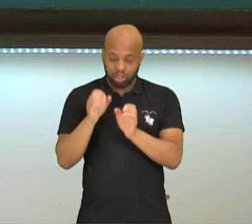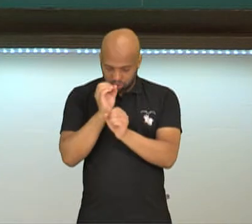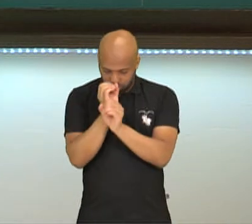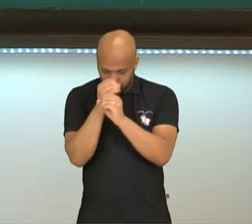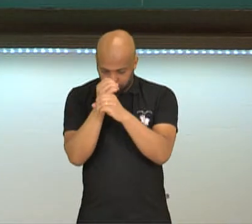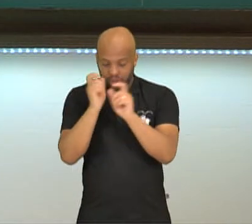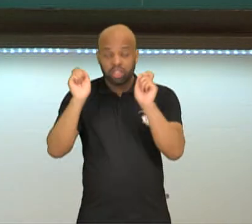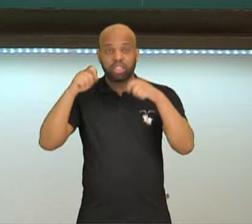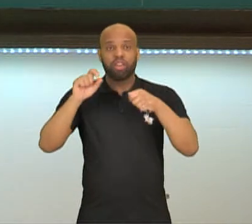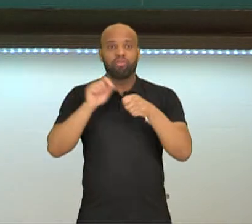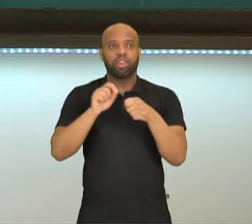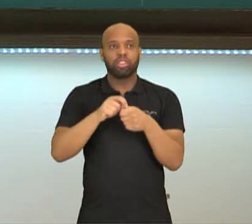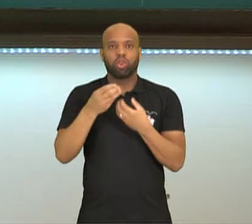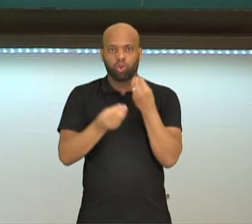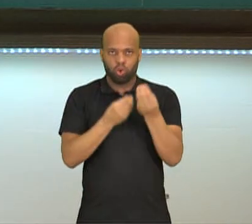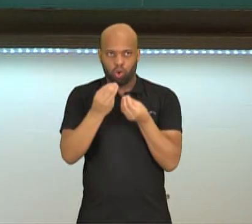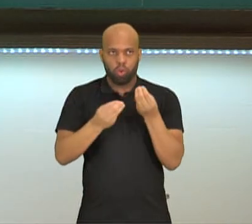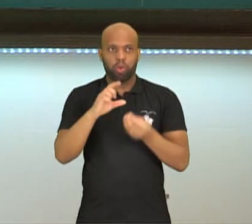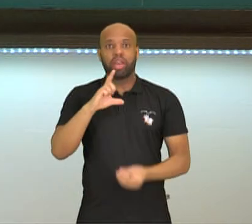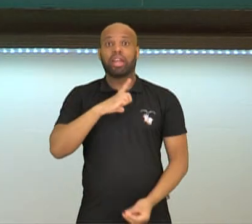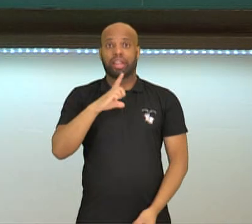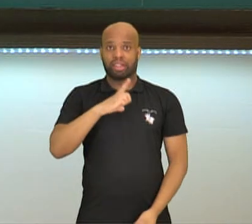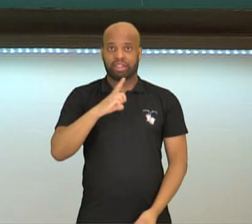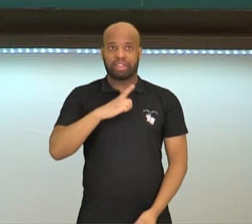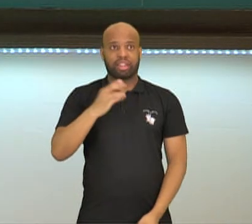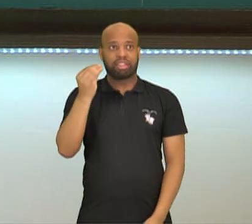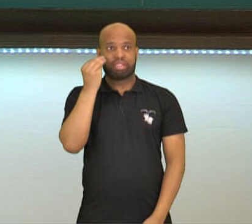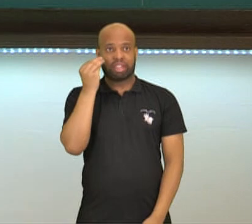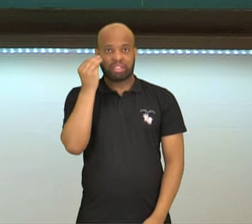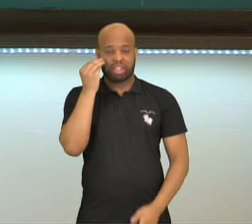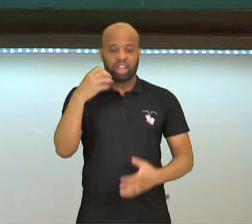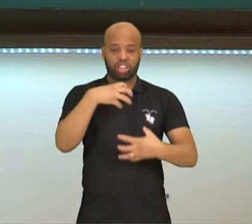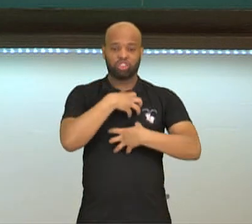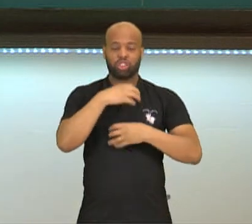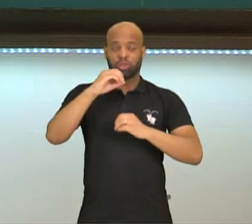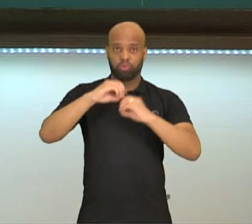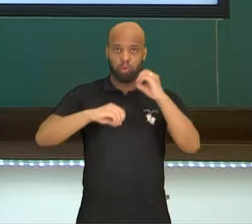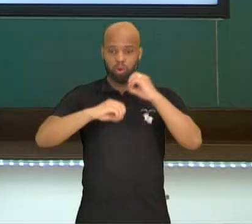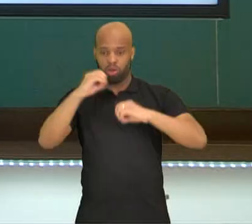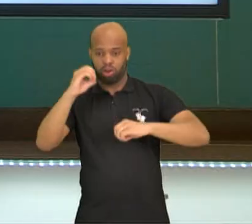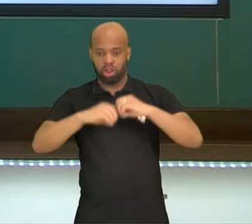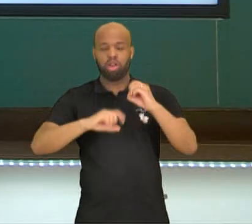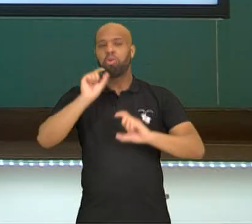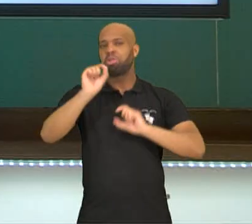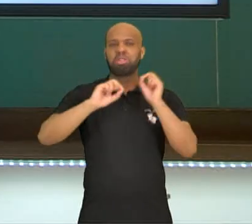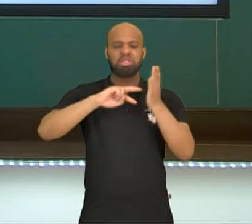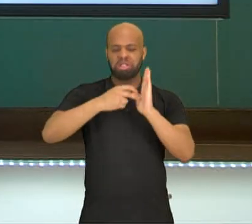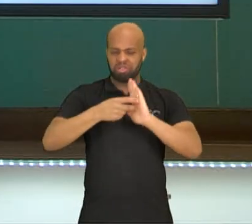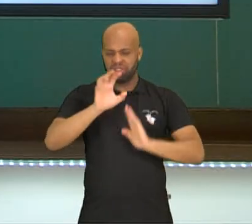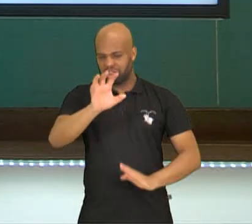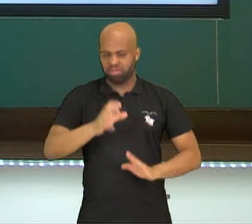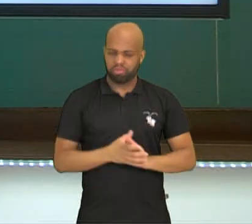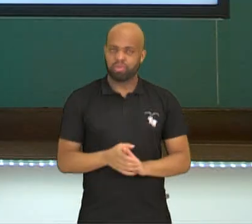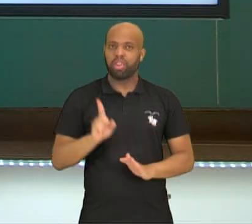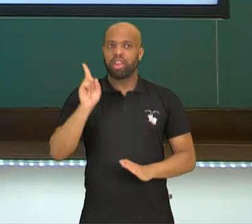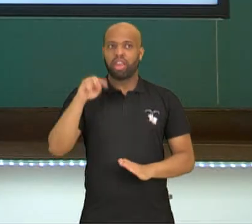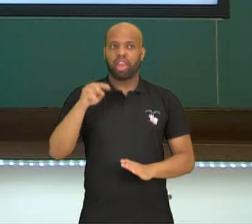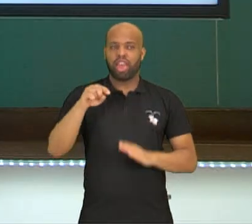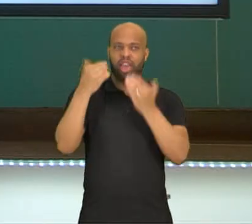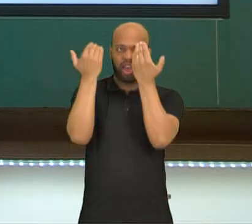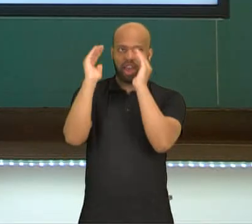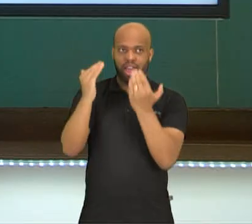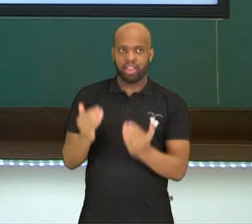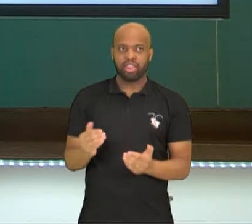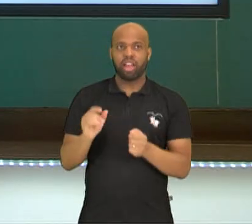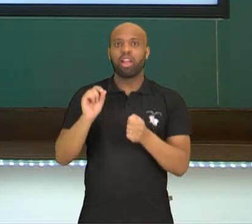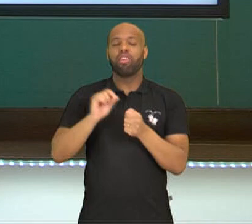ser feito por testes moleculares. E o que são esses testes moleculares? São